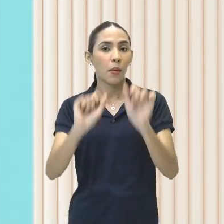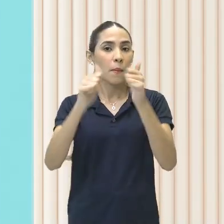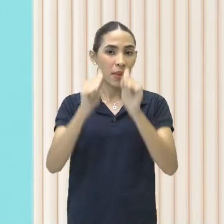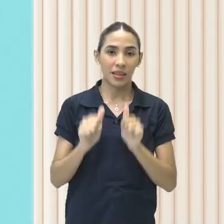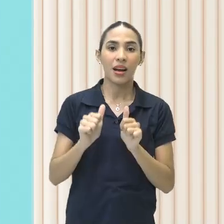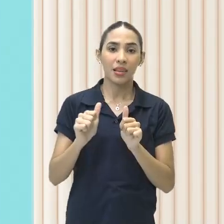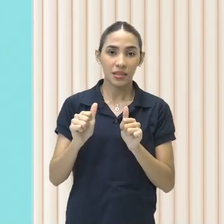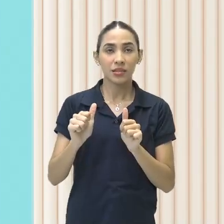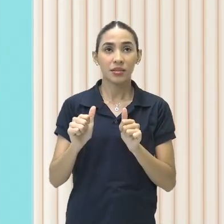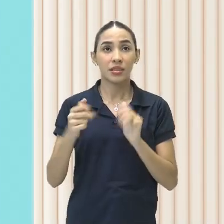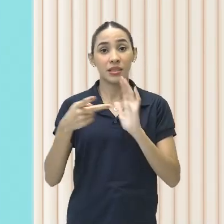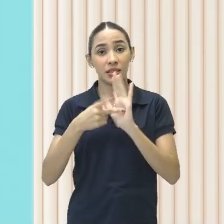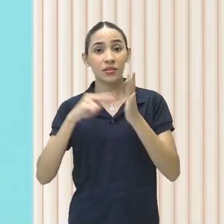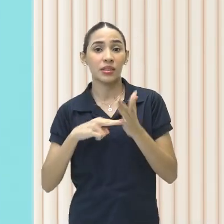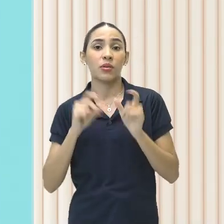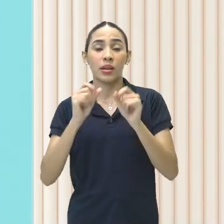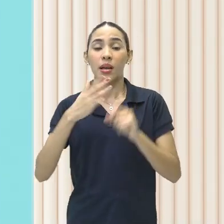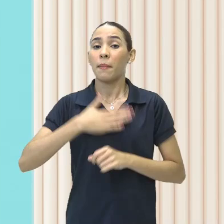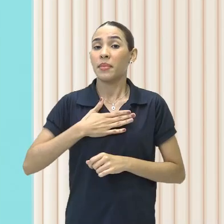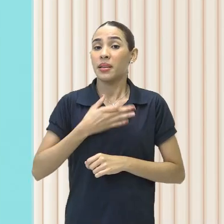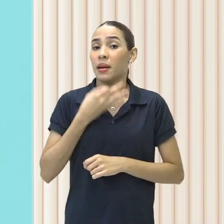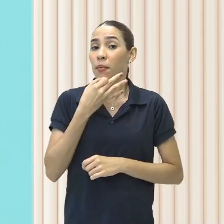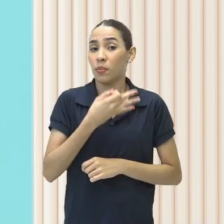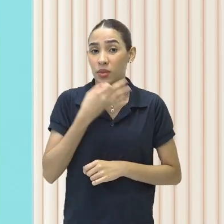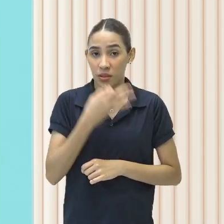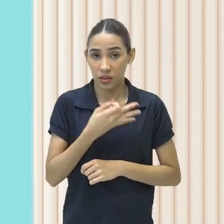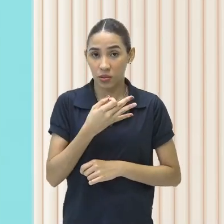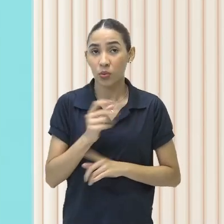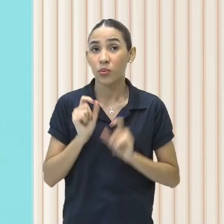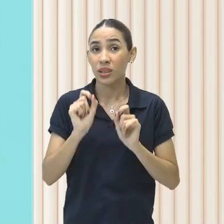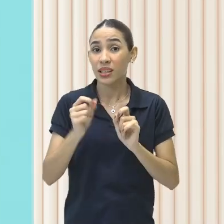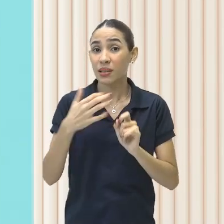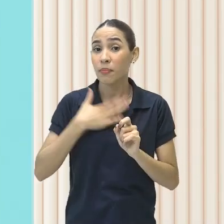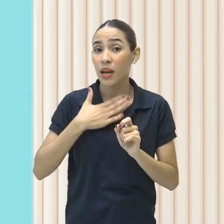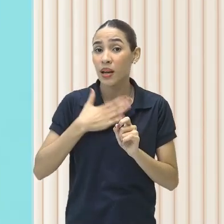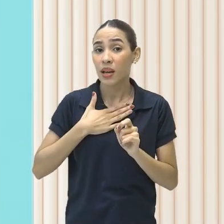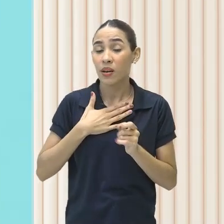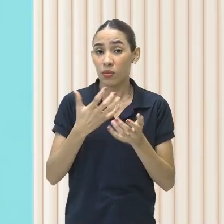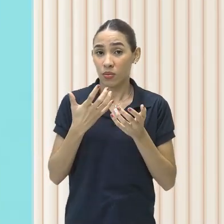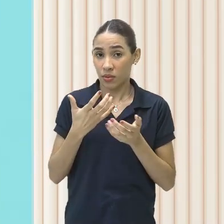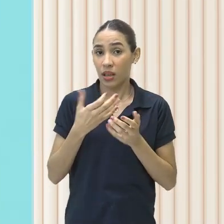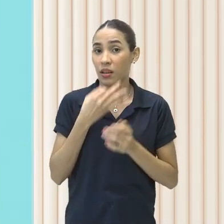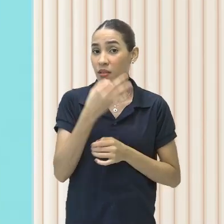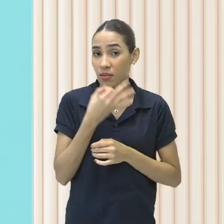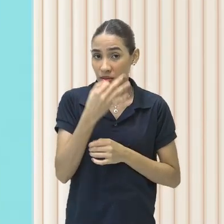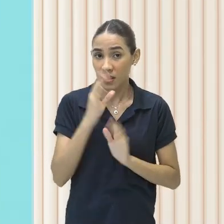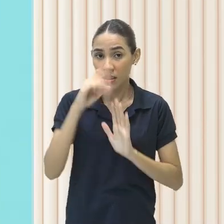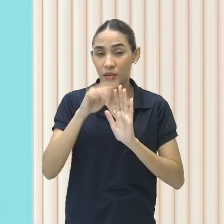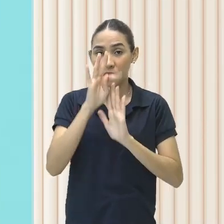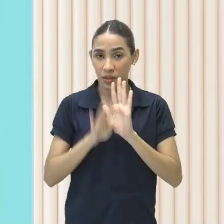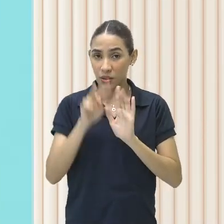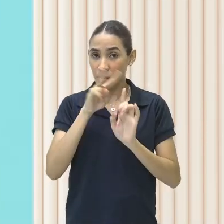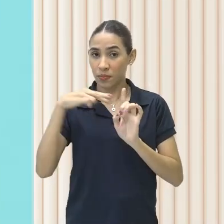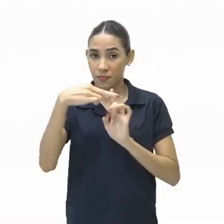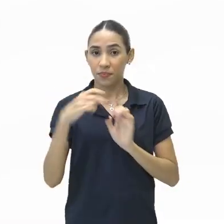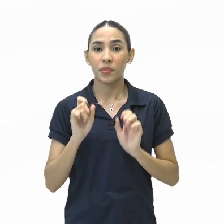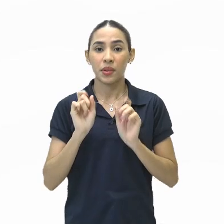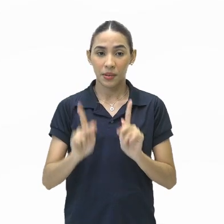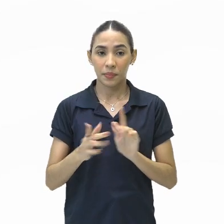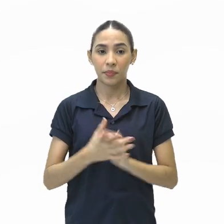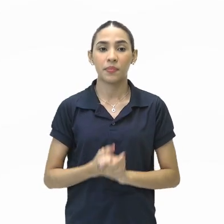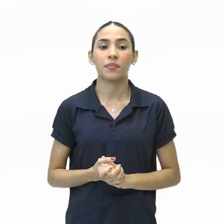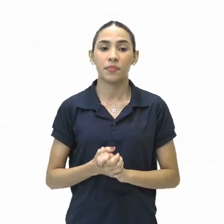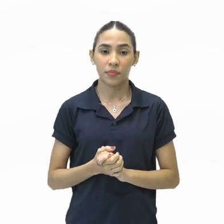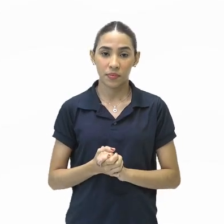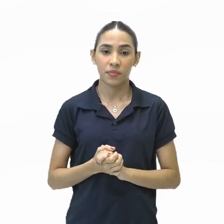dessa fundamentação. Ou seja, a minha palavra, né? O meu posicionamento dentro daquele texto. Continuando,